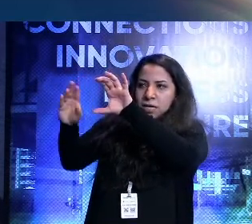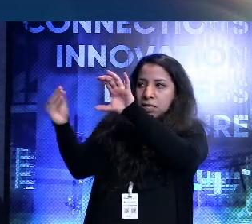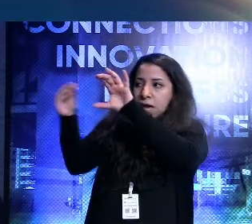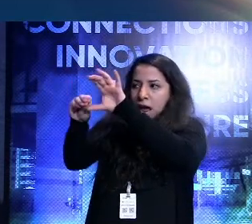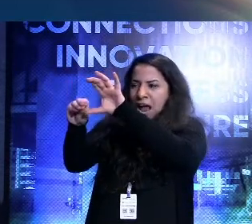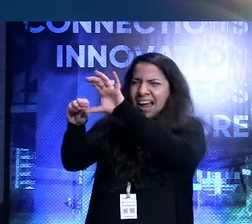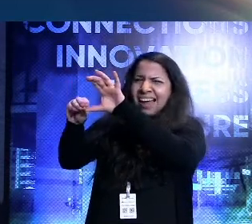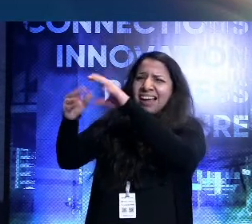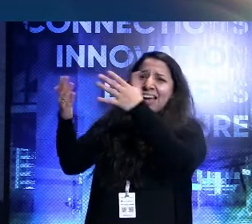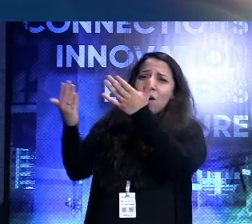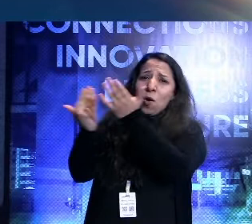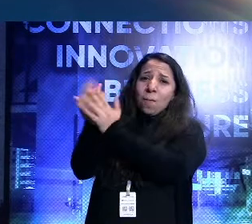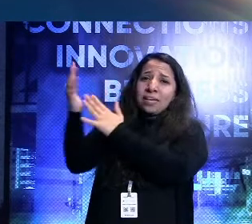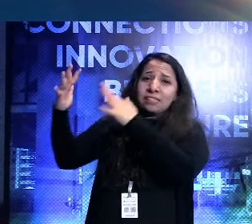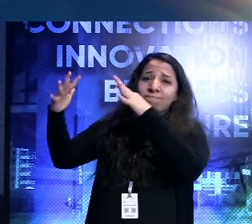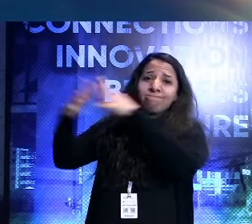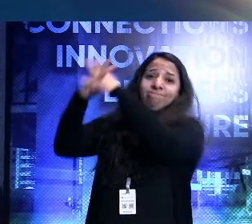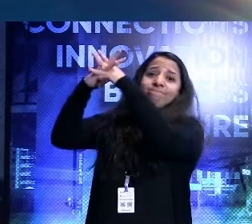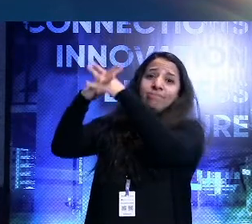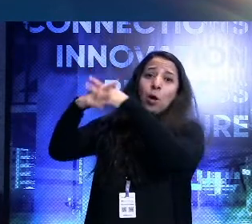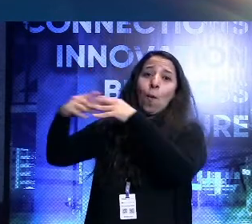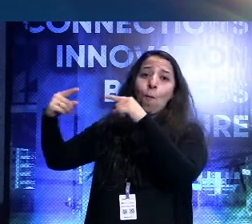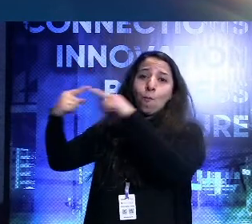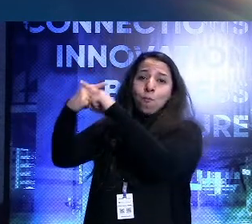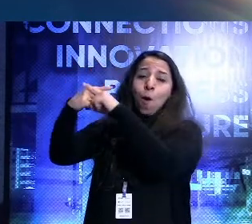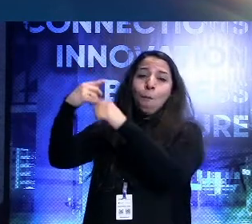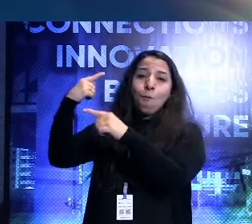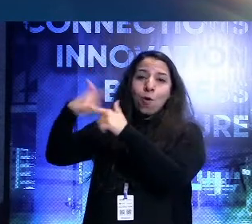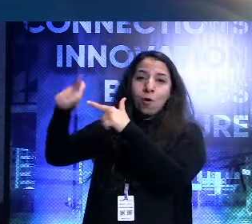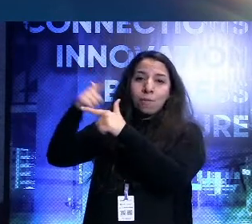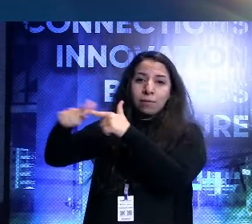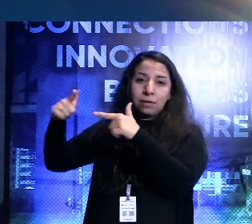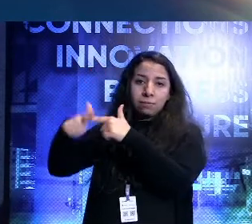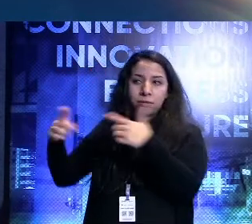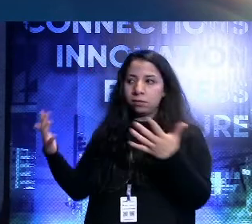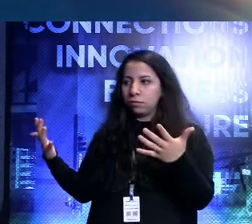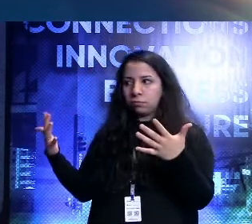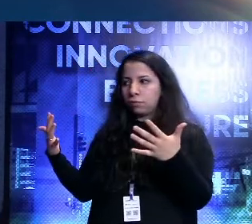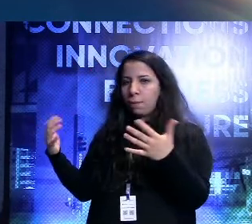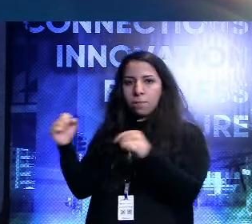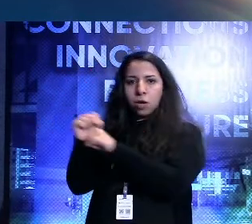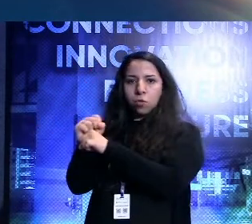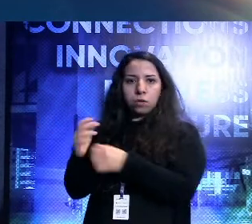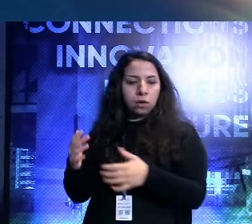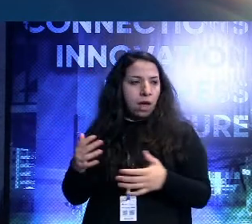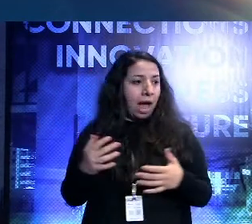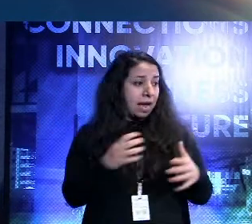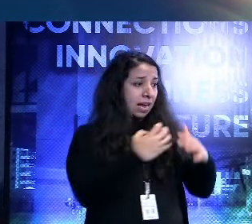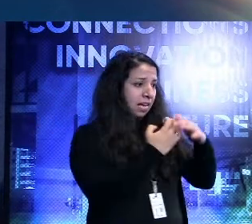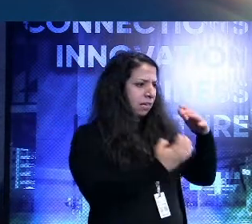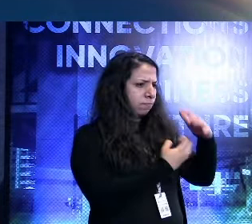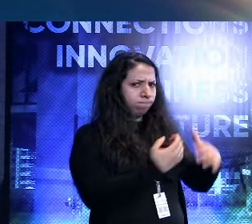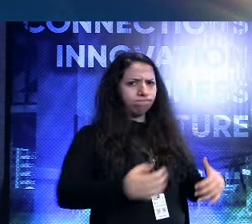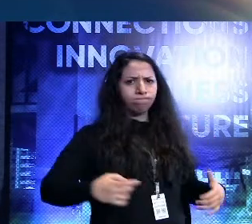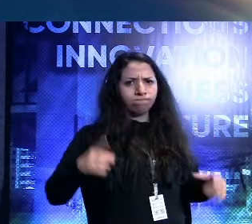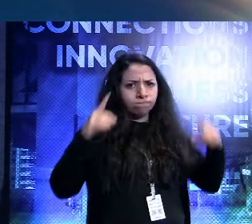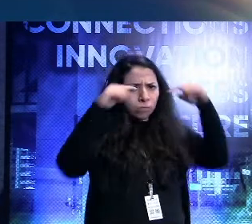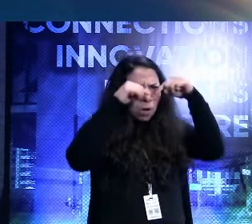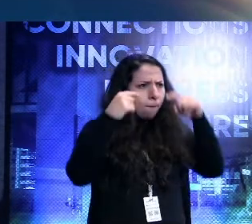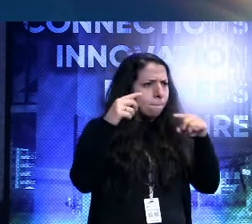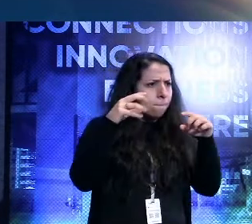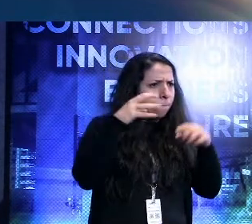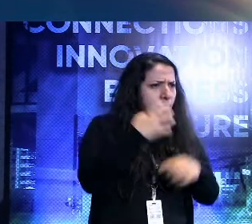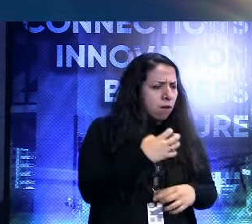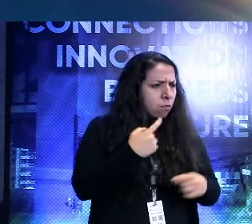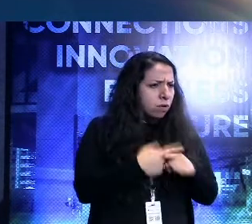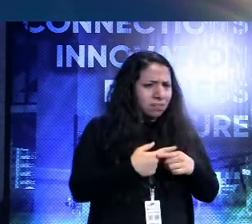fica todo infeliz, porque parou de receber em todos os cartões. Antes eu recebia no Visa, quando eu vou colocar a Mastercard, eu paro de receber no Visa e no